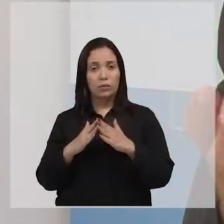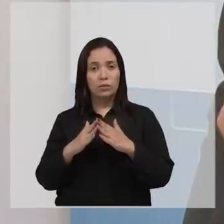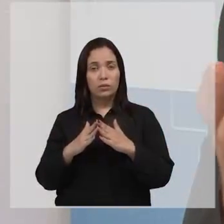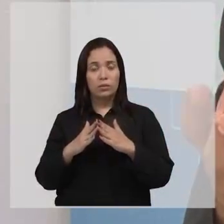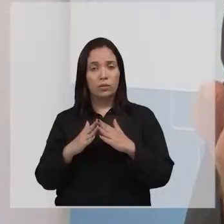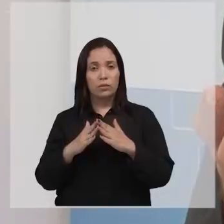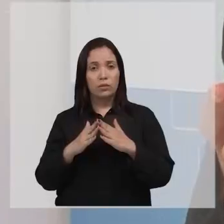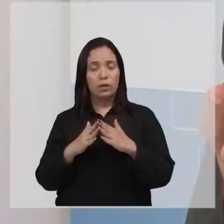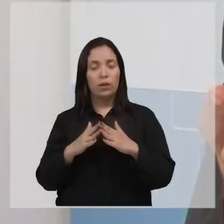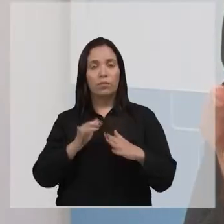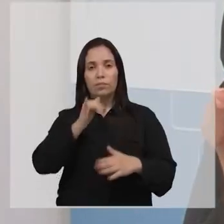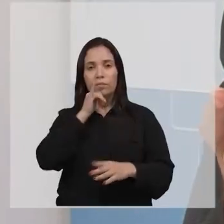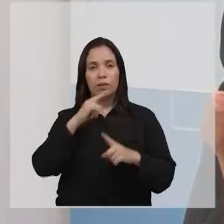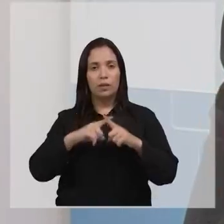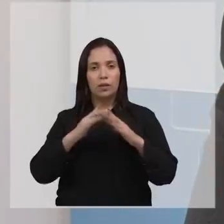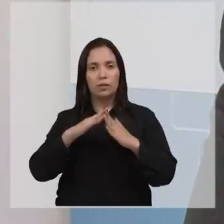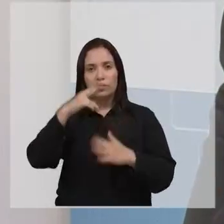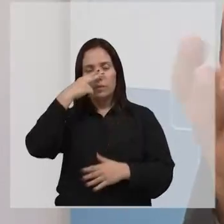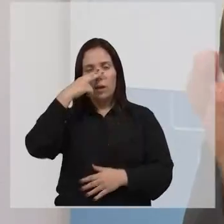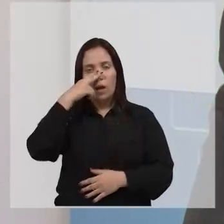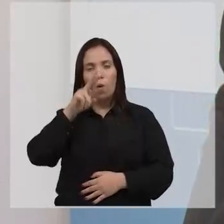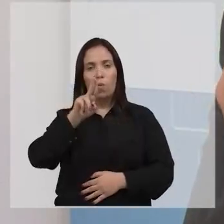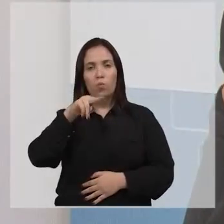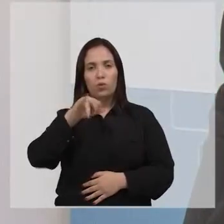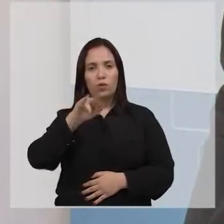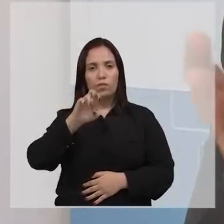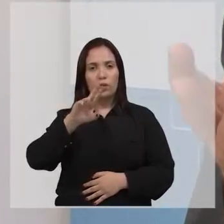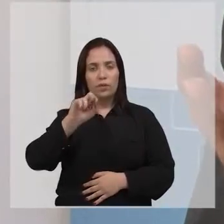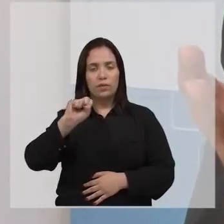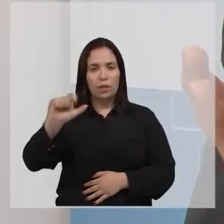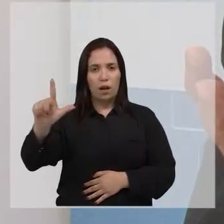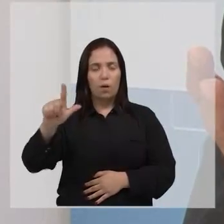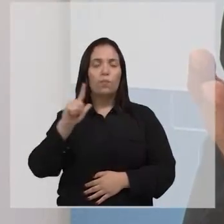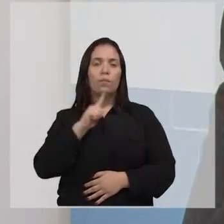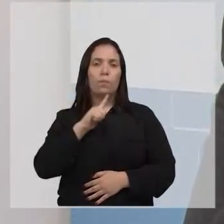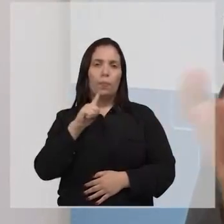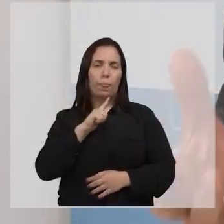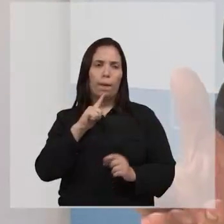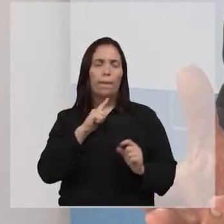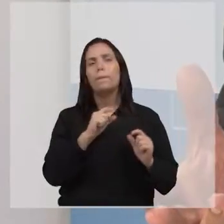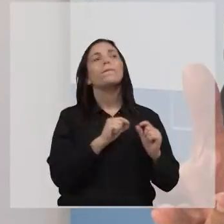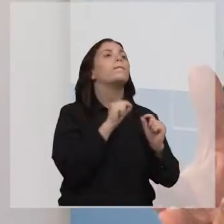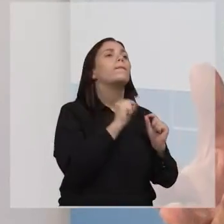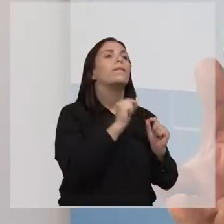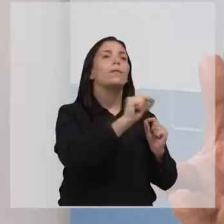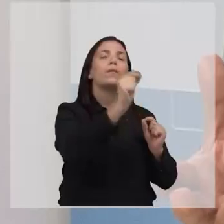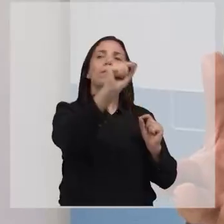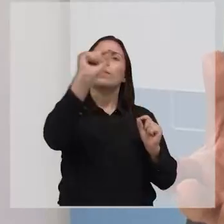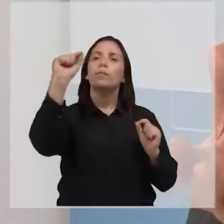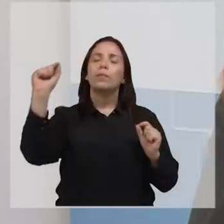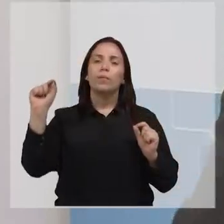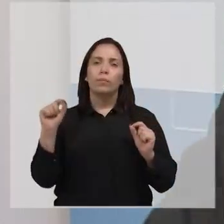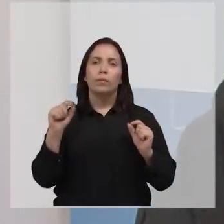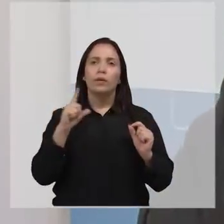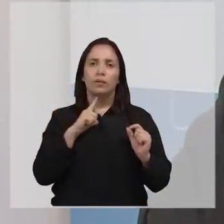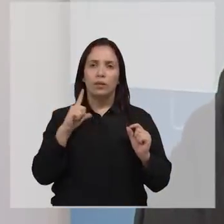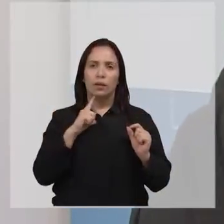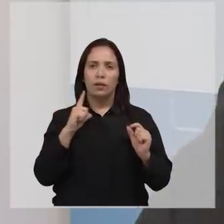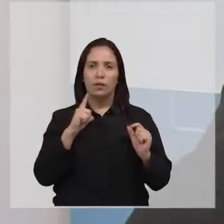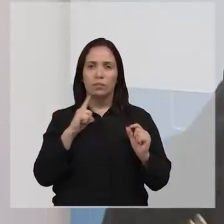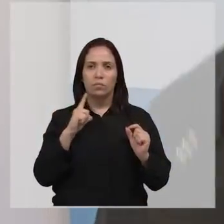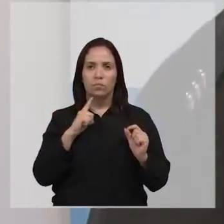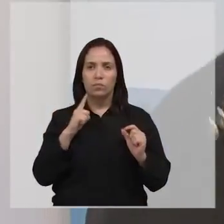vamos falar, a Igreja Universal, ela tem vários, Luiz, né? Ela tem a bancada no Congresso Nacional.